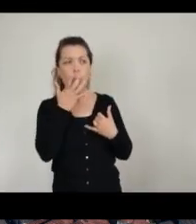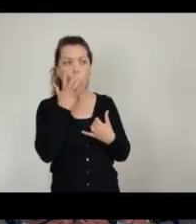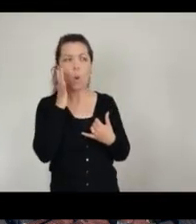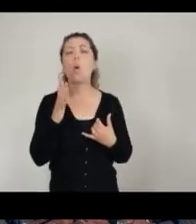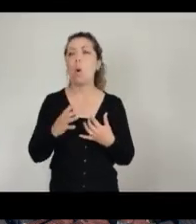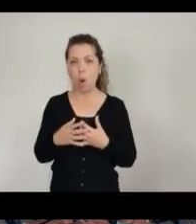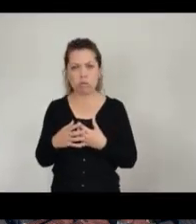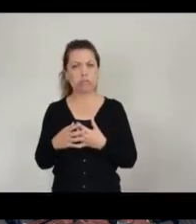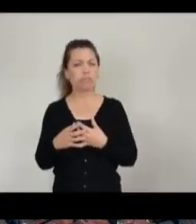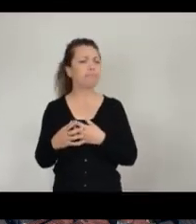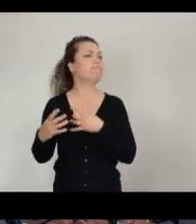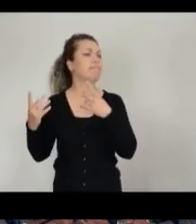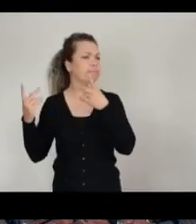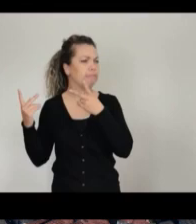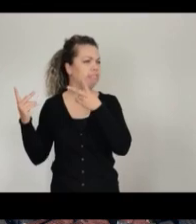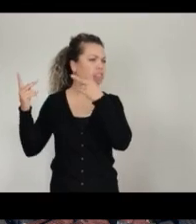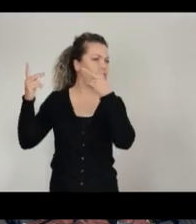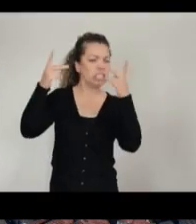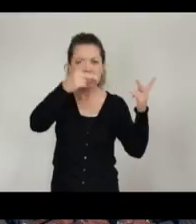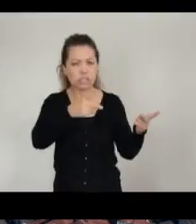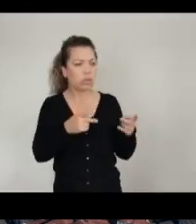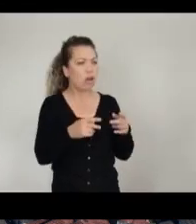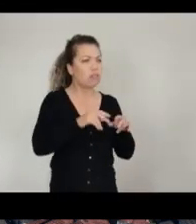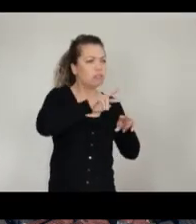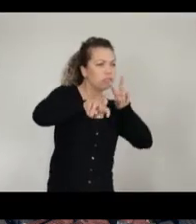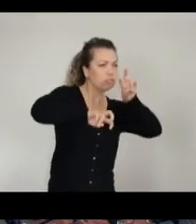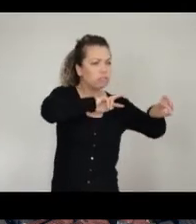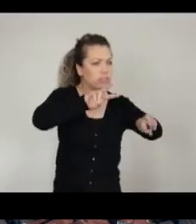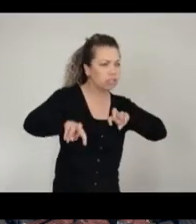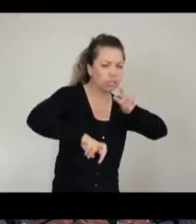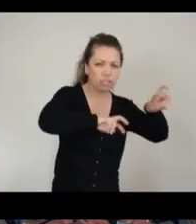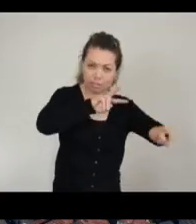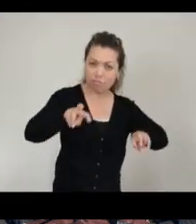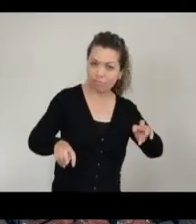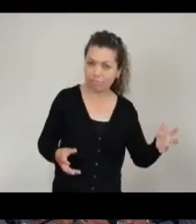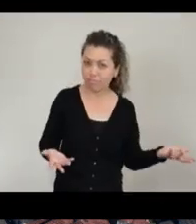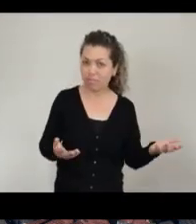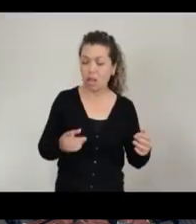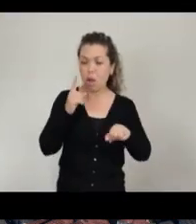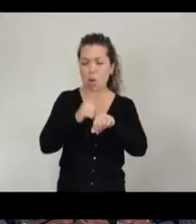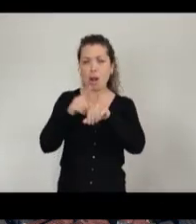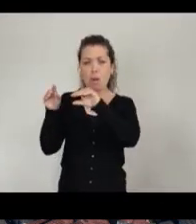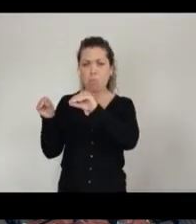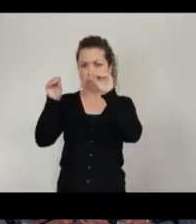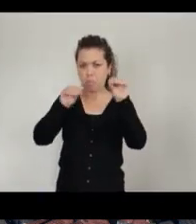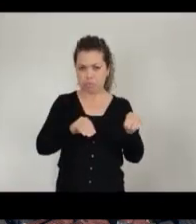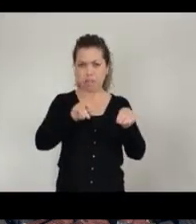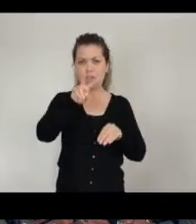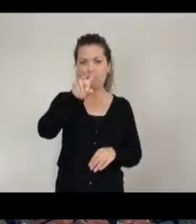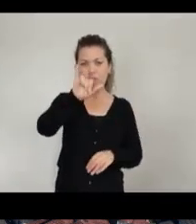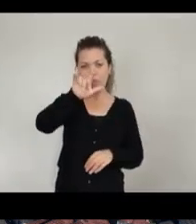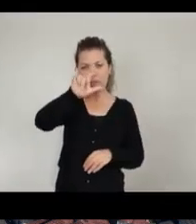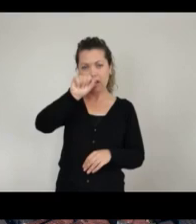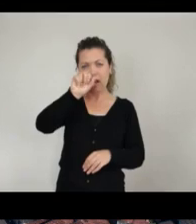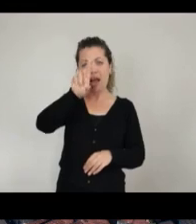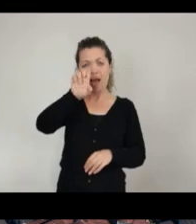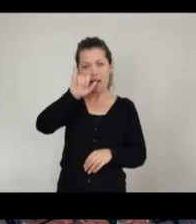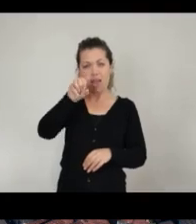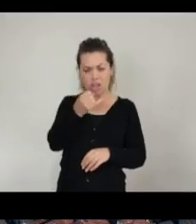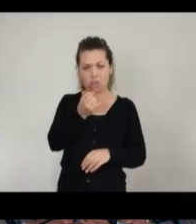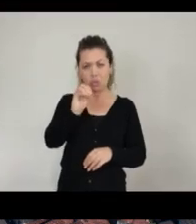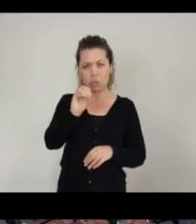da cidade, tombado pelo IPHAN, tem imponentes casarões construídos nesta época. Casarões que também se distribuíam pela